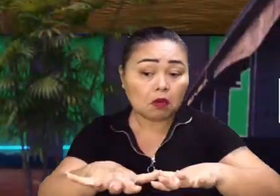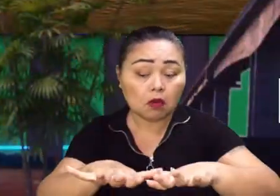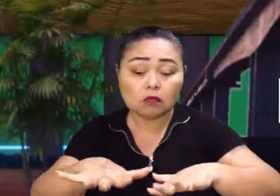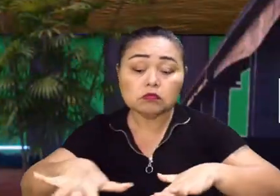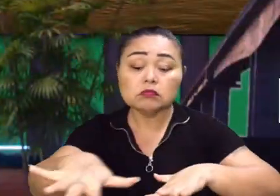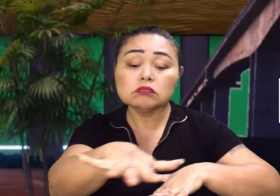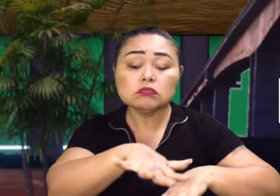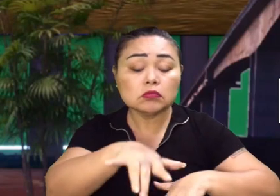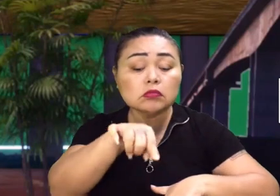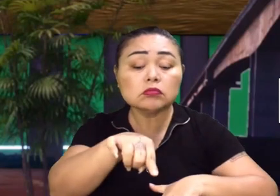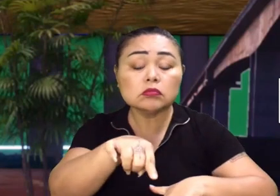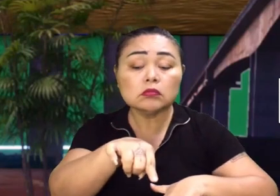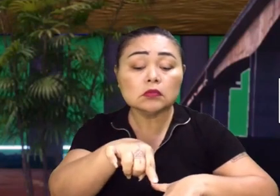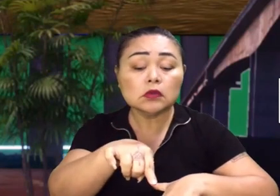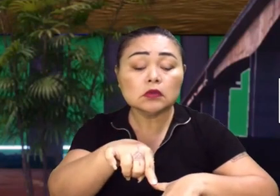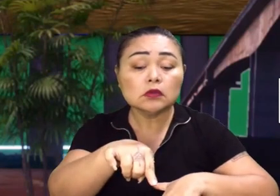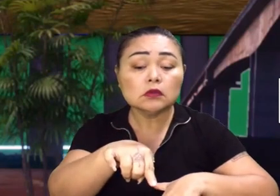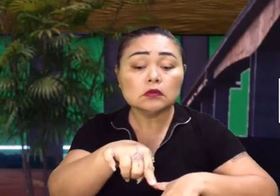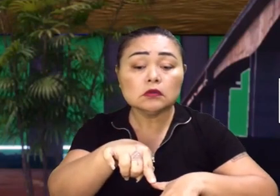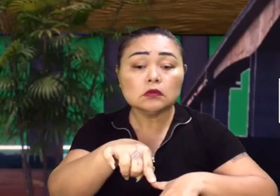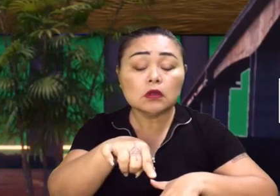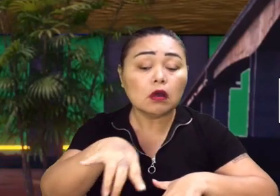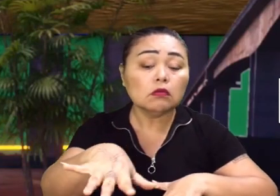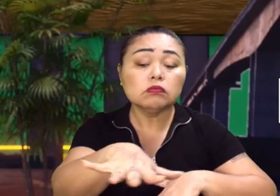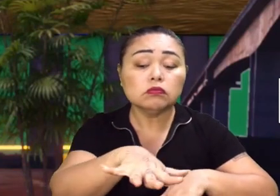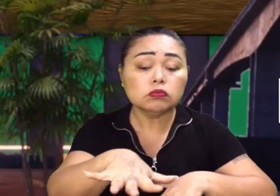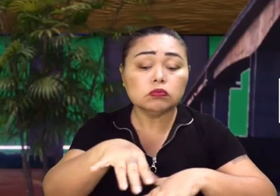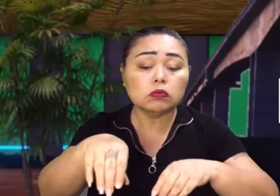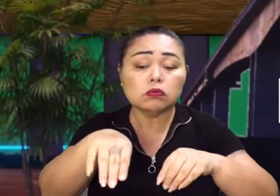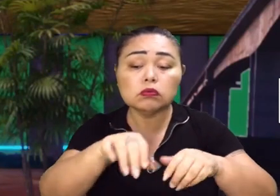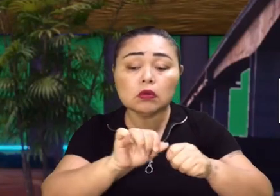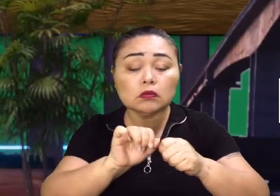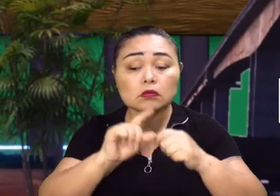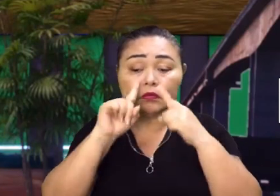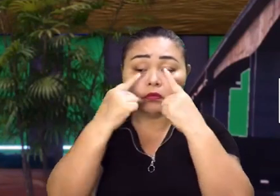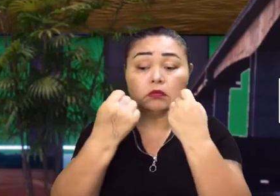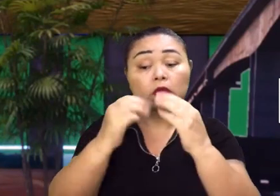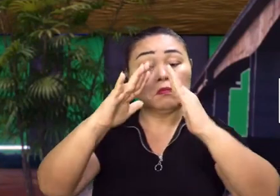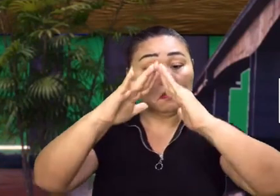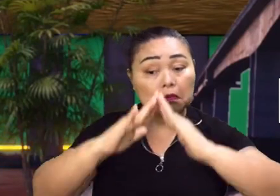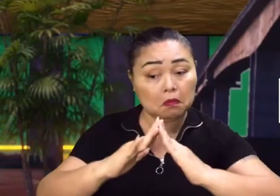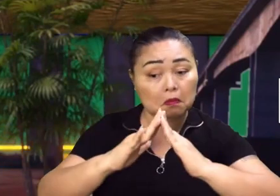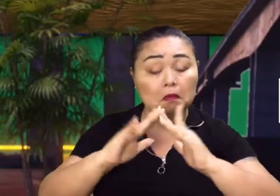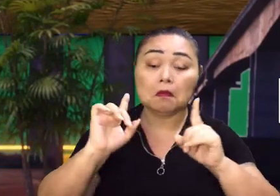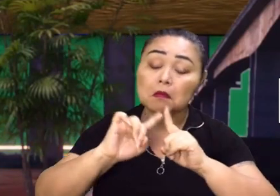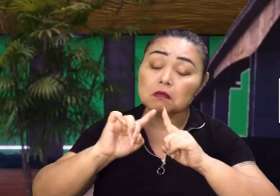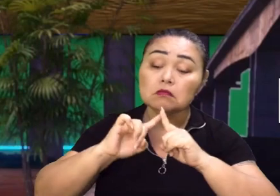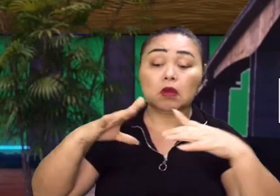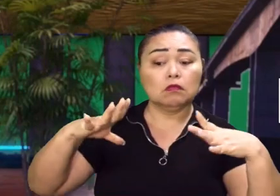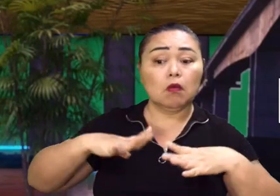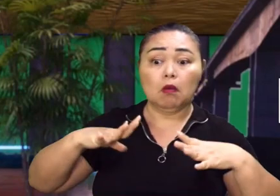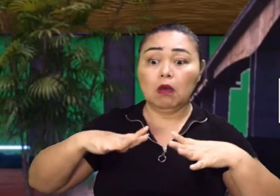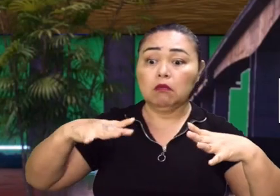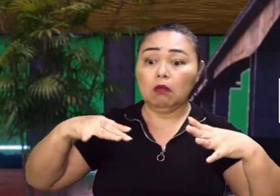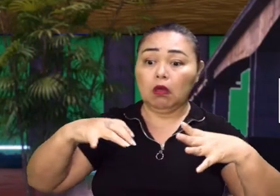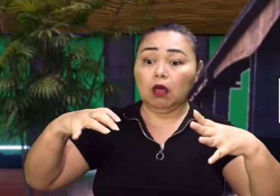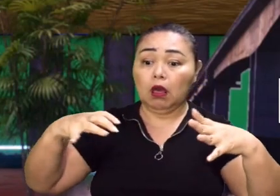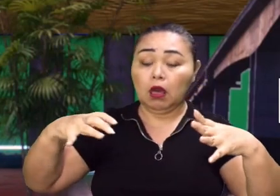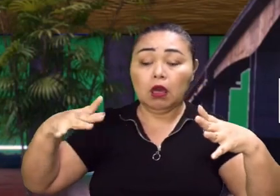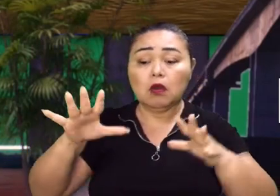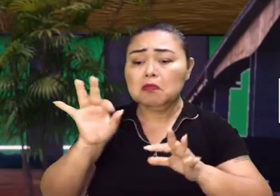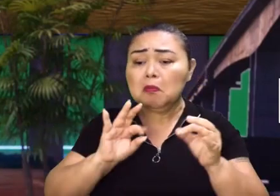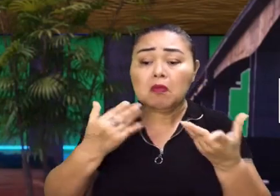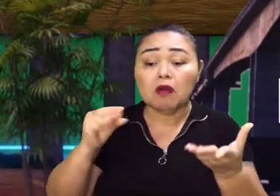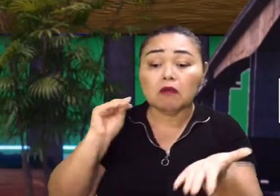ela não é ela não seriam essa área interessante para se morar mas como a cidade vão crescendo sem qualquer